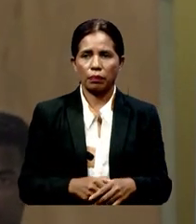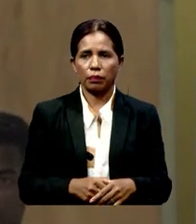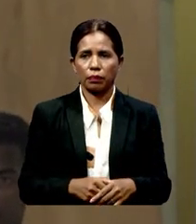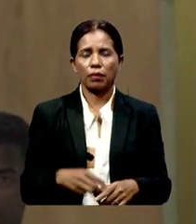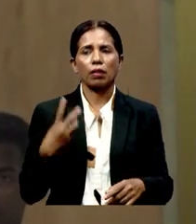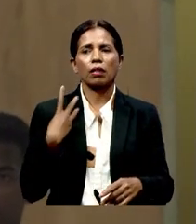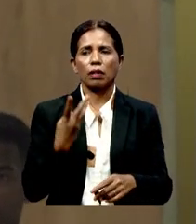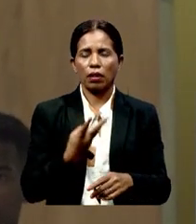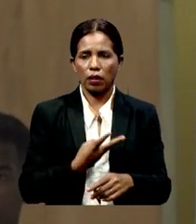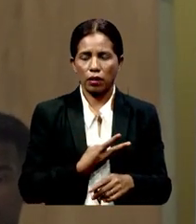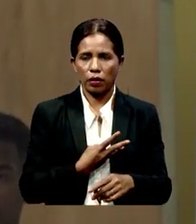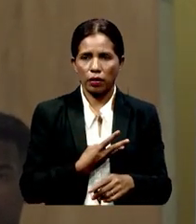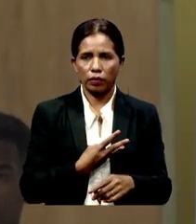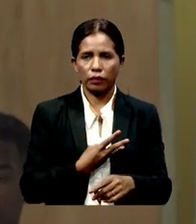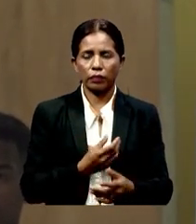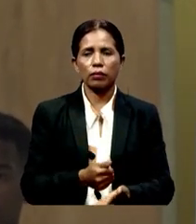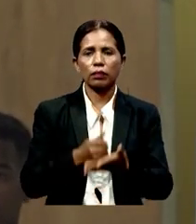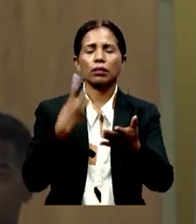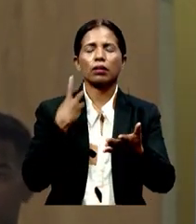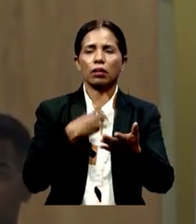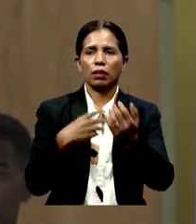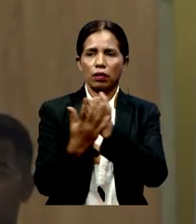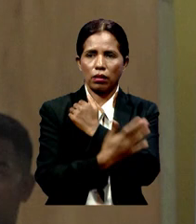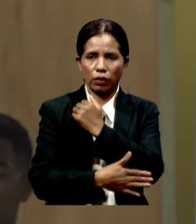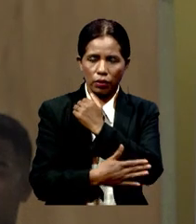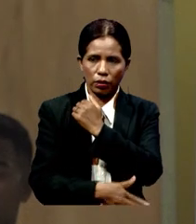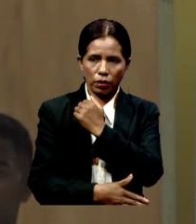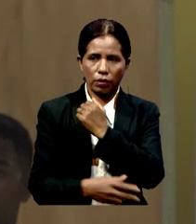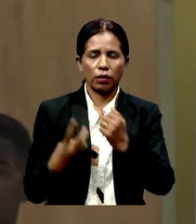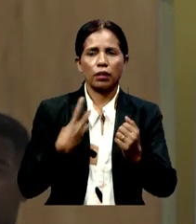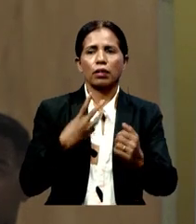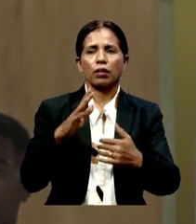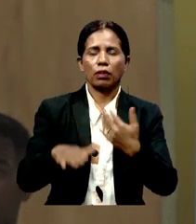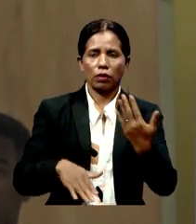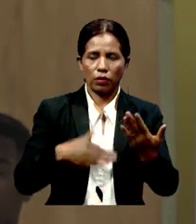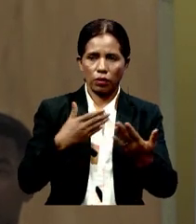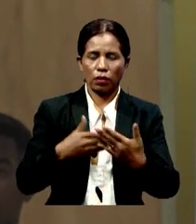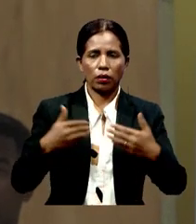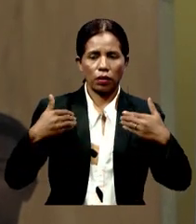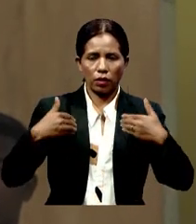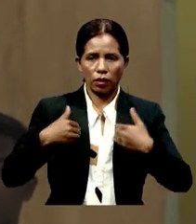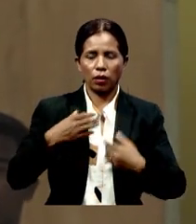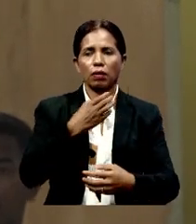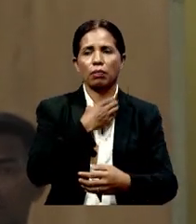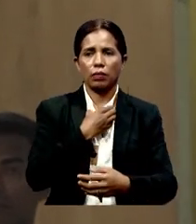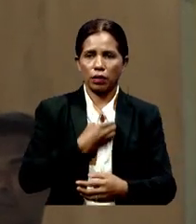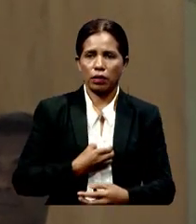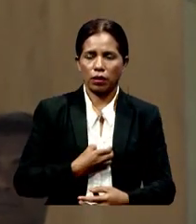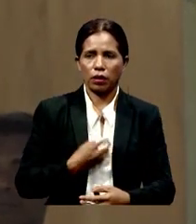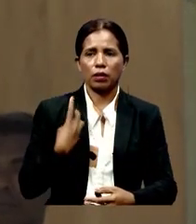ita liberta ona itania rai, ita hotu, iha medalha, ita